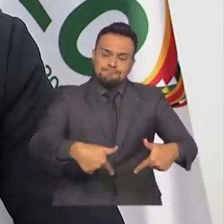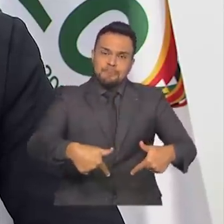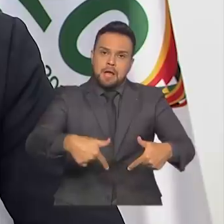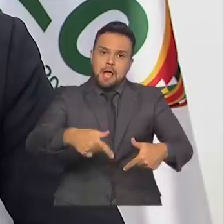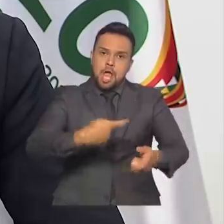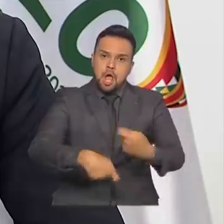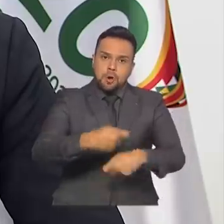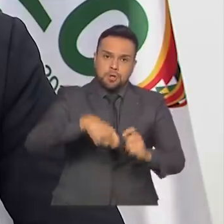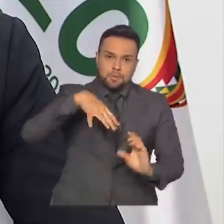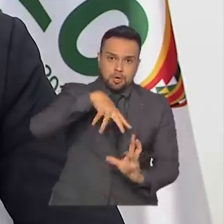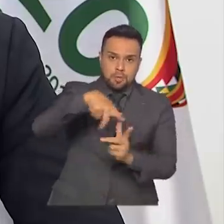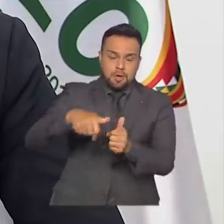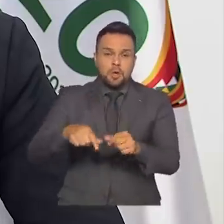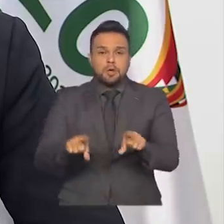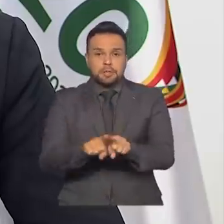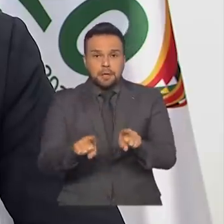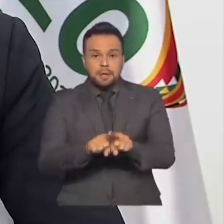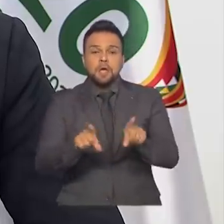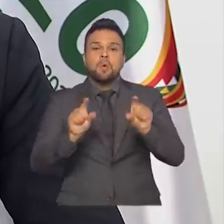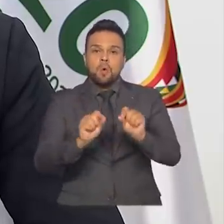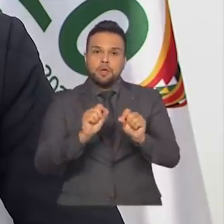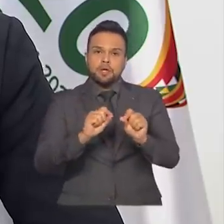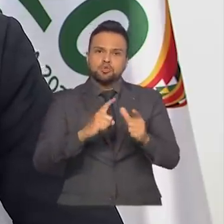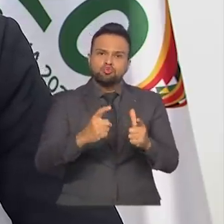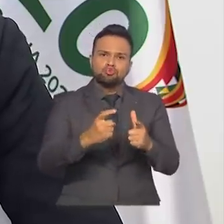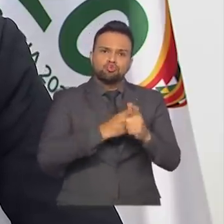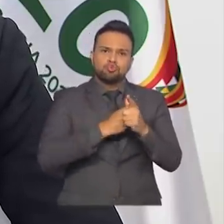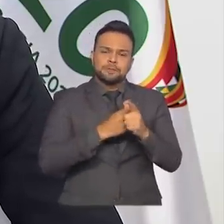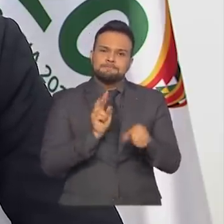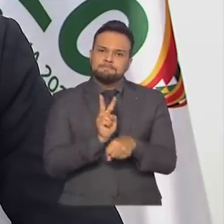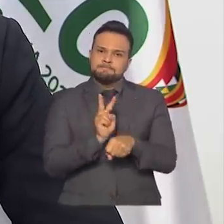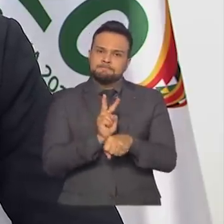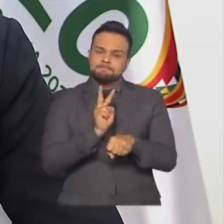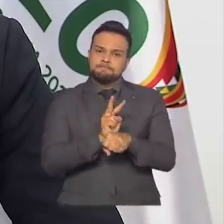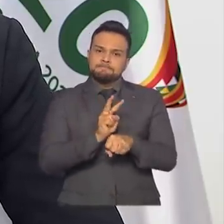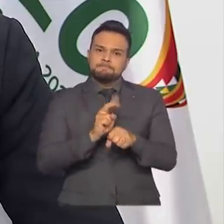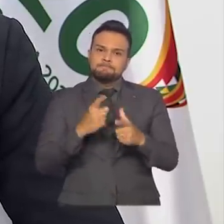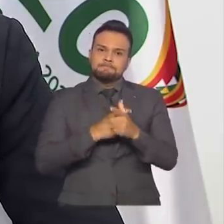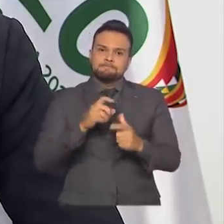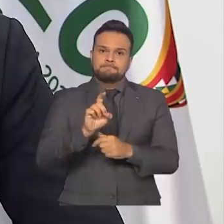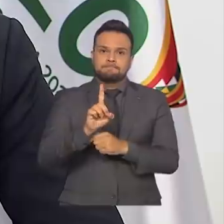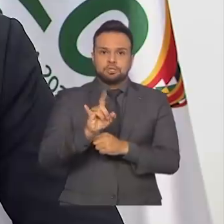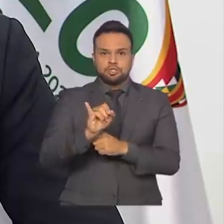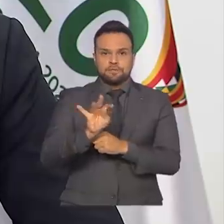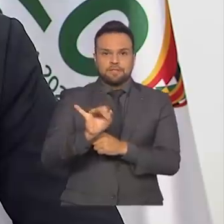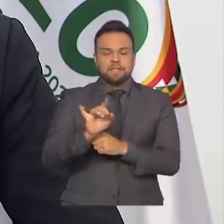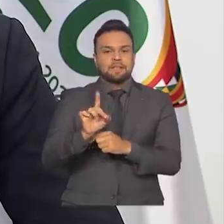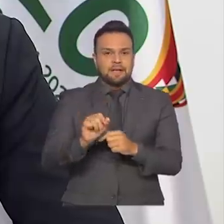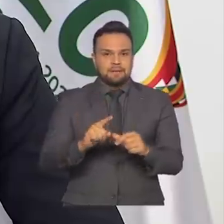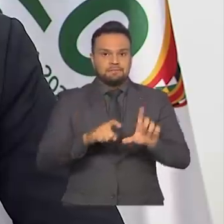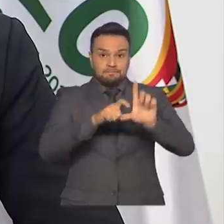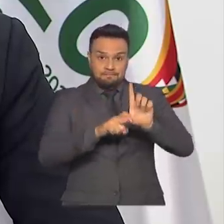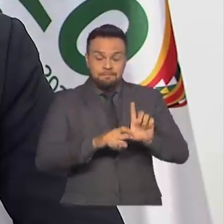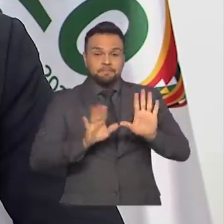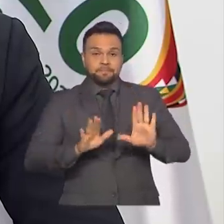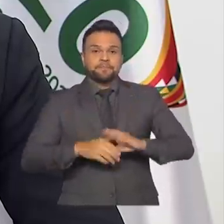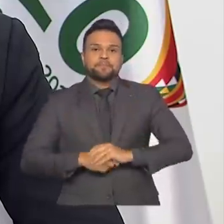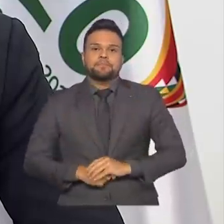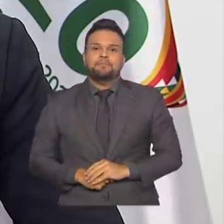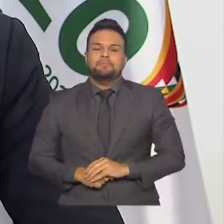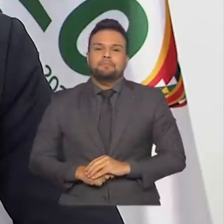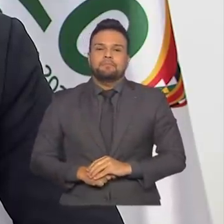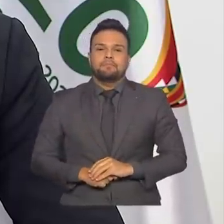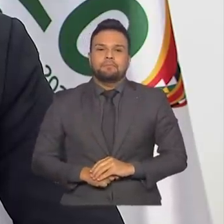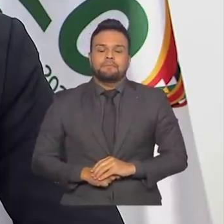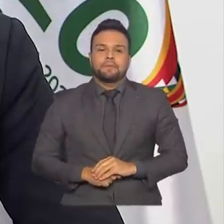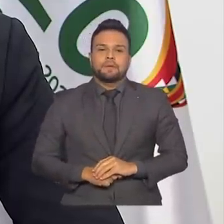de suspensão do serviço da dívida. Essas medidas contribuíram para assegurar a devida liquidez aos